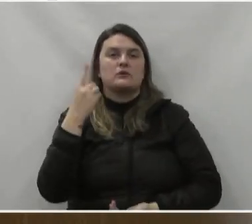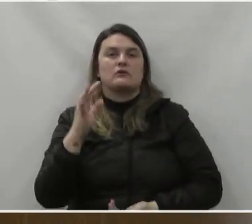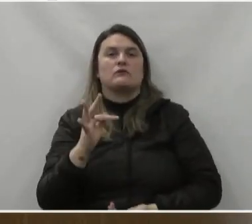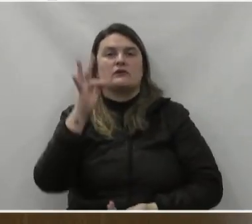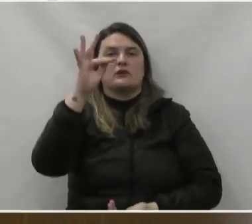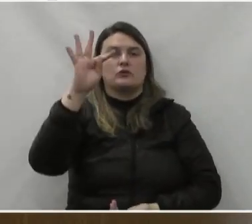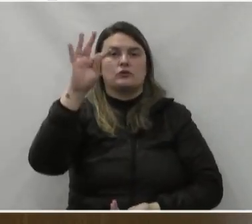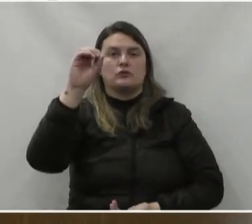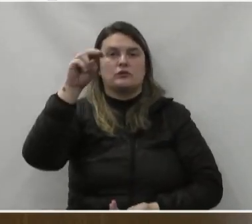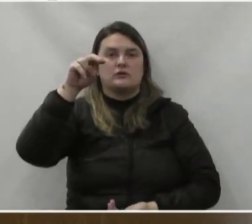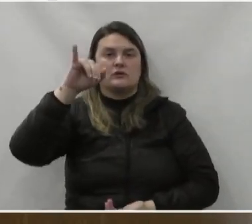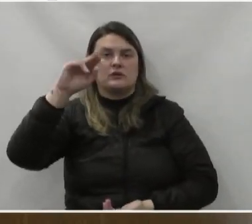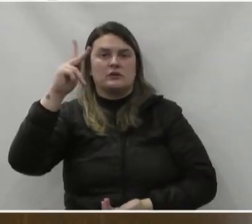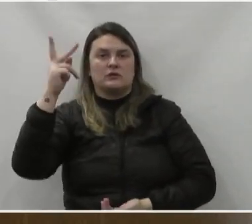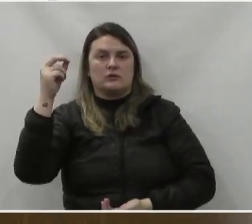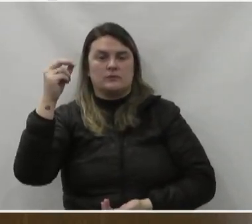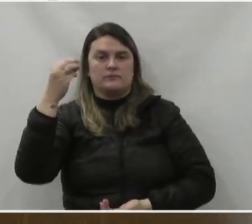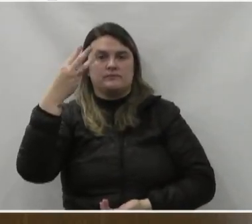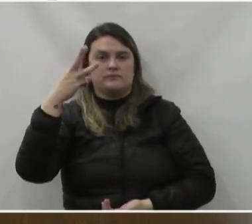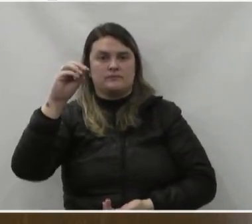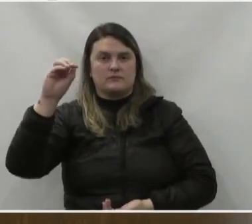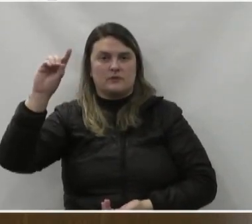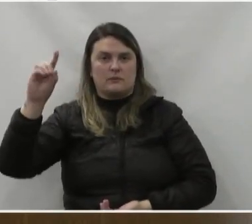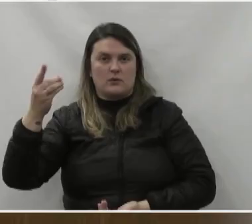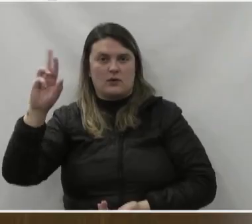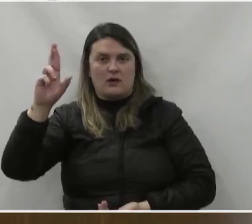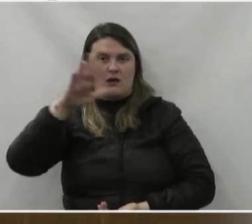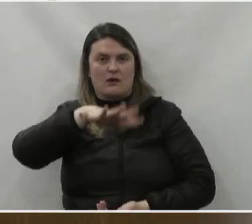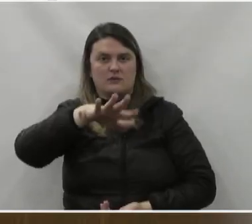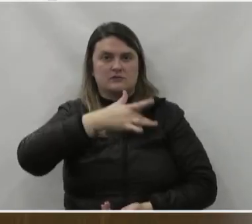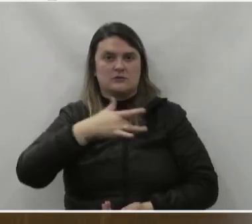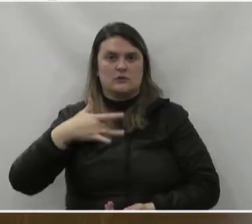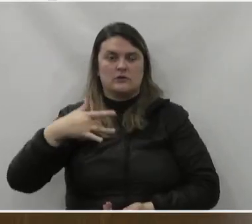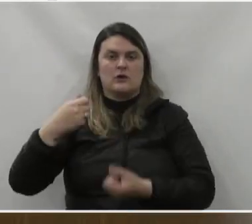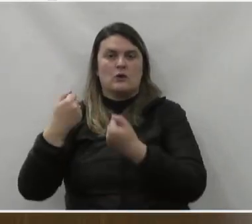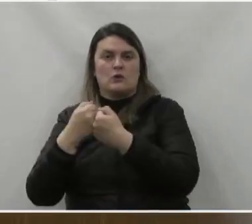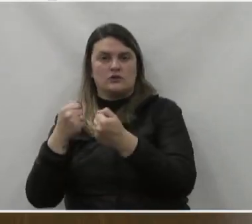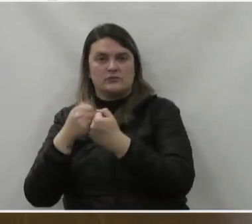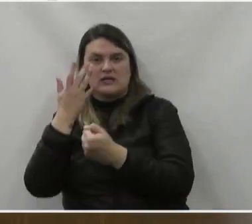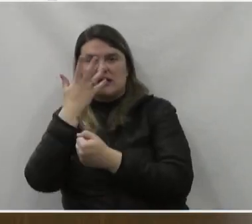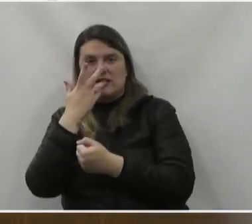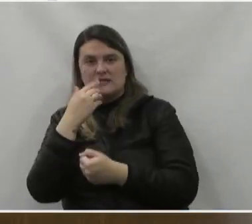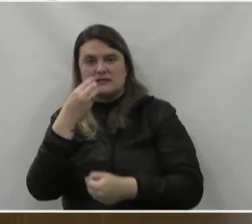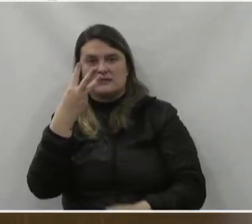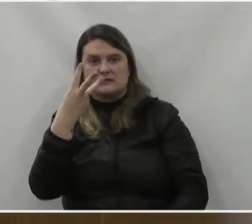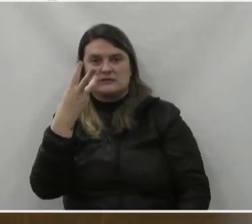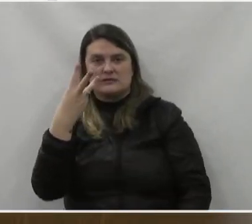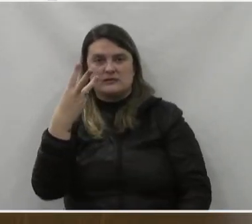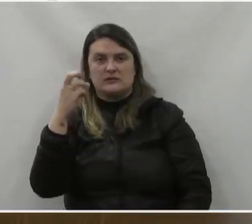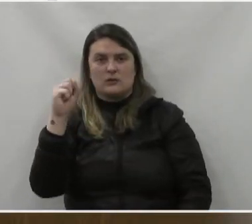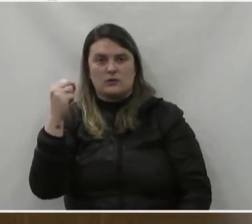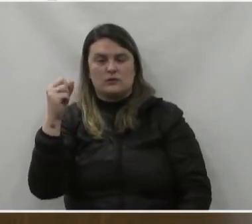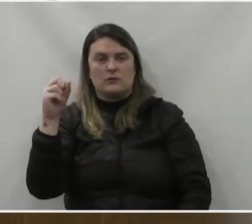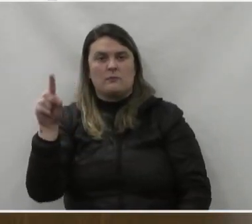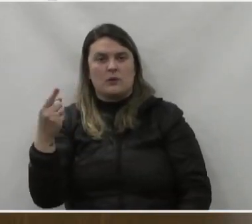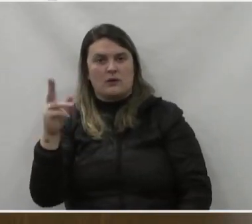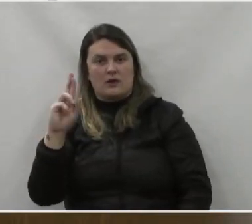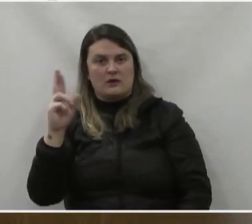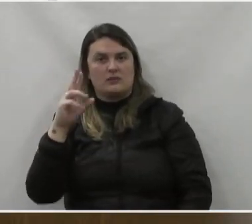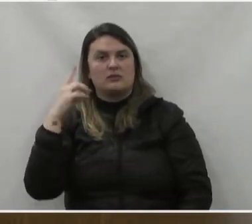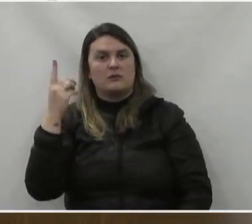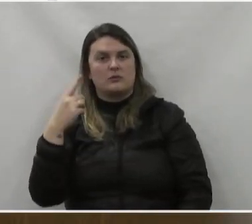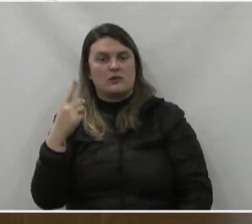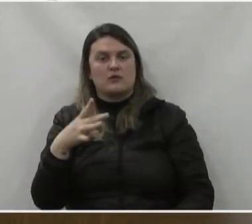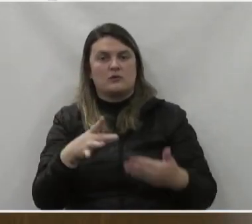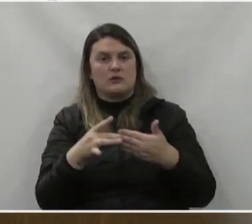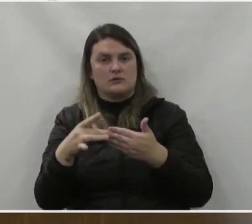Toninho Vandischer, foi destinado R$300 mil para a saúde, um ônibus escolar para nossa criança no valor de R$338 mil, através do deputado e